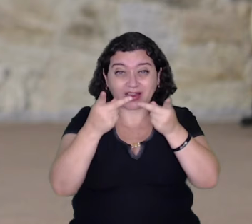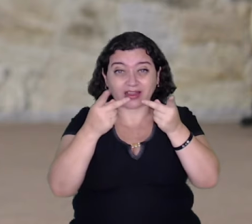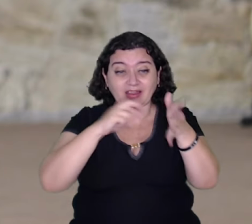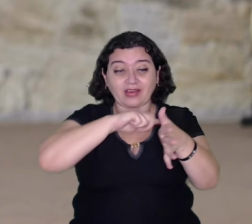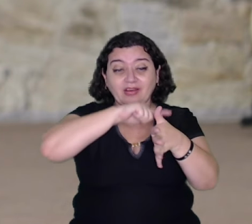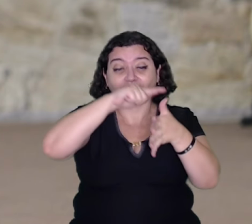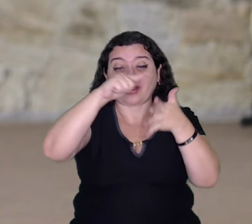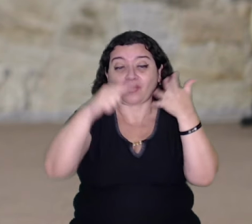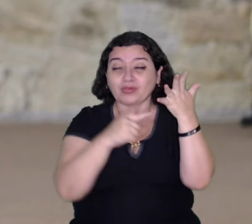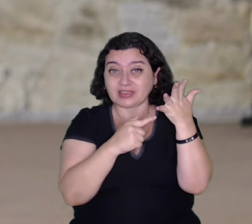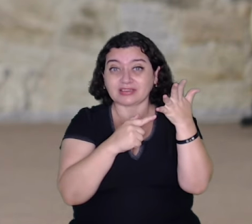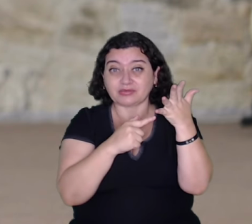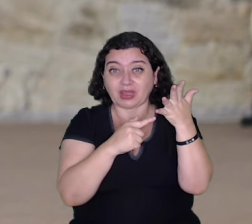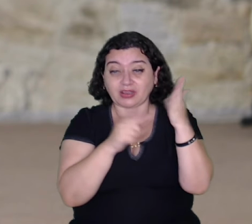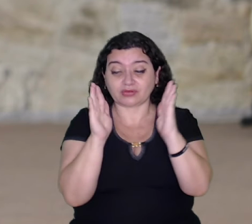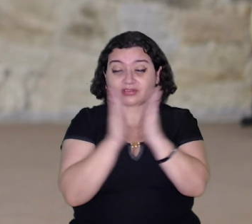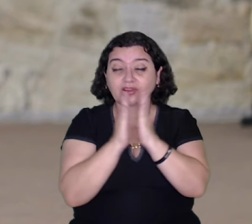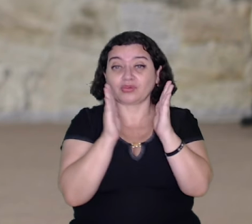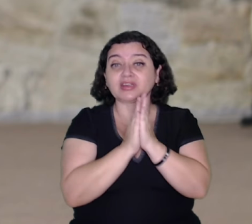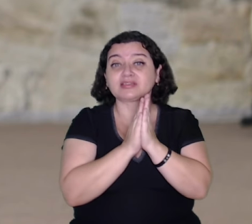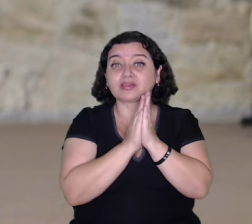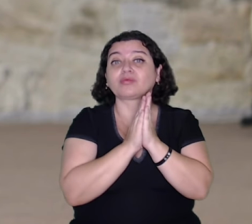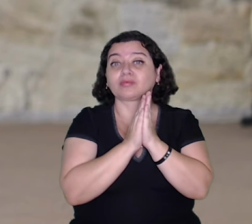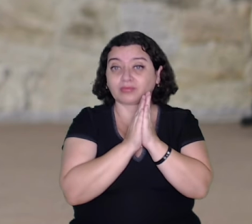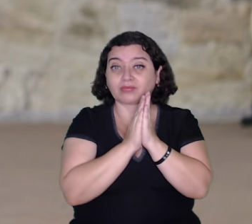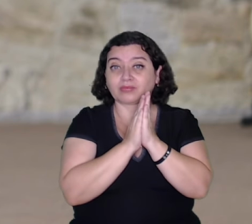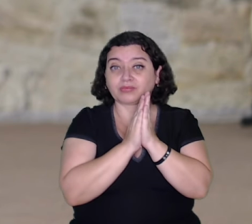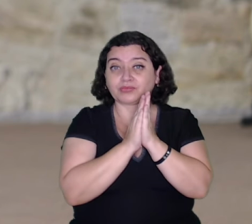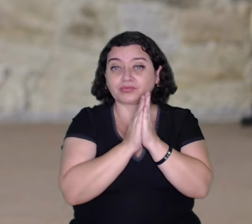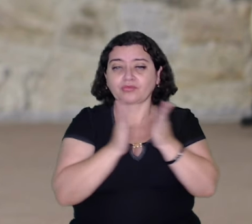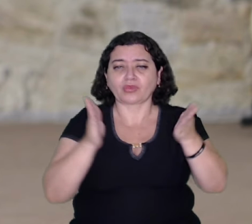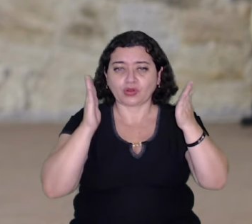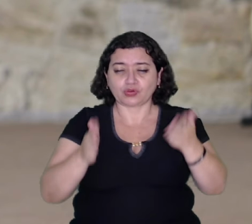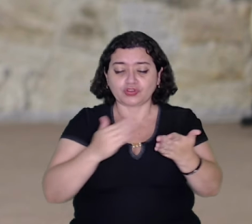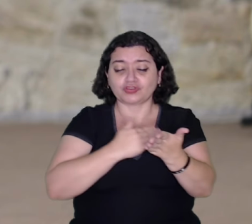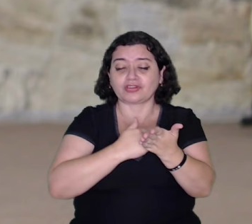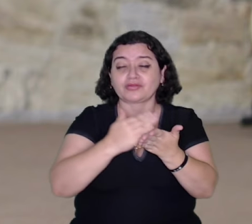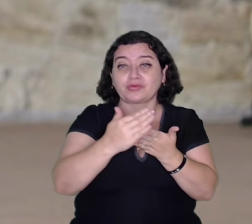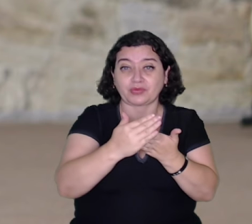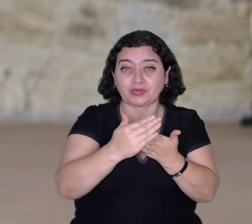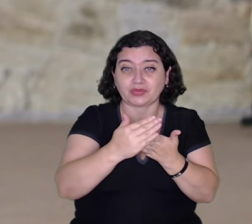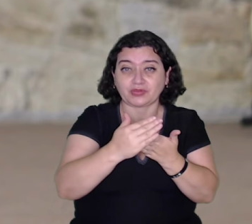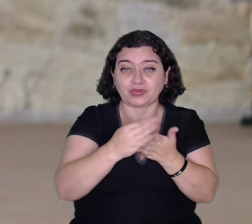aspectos fundamentais da oração. Hoje nós vamos iniciar